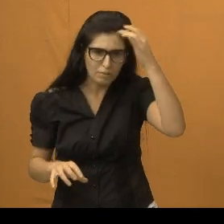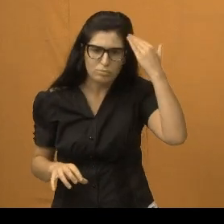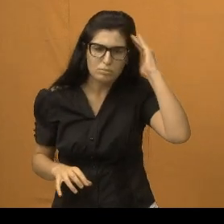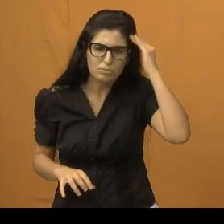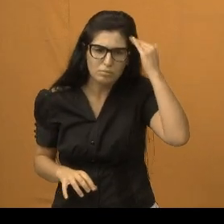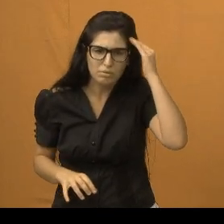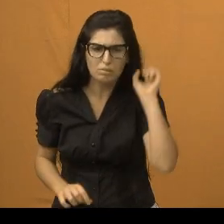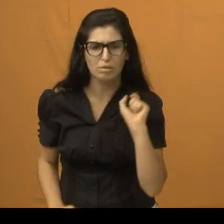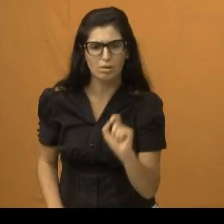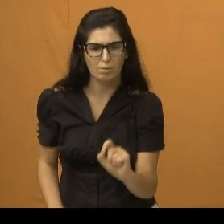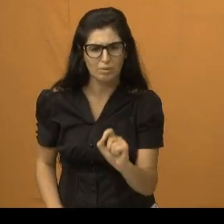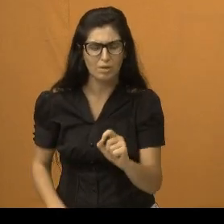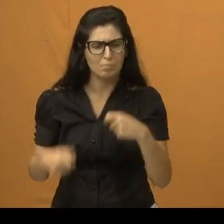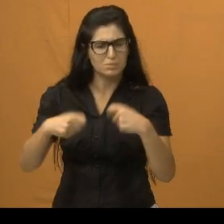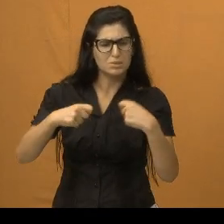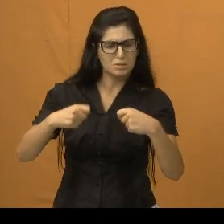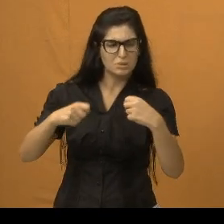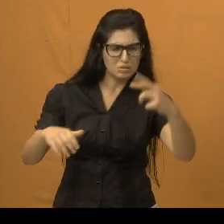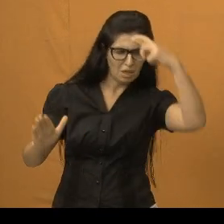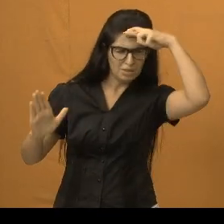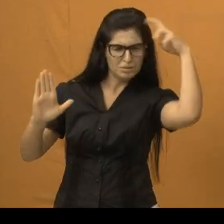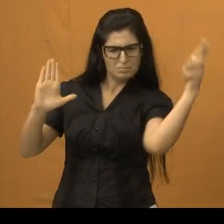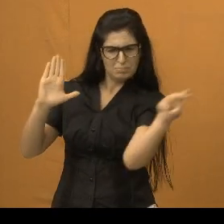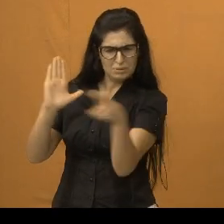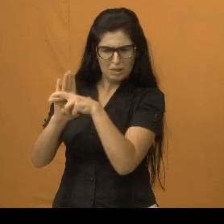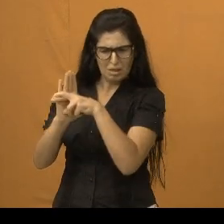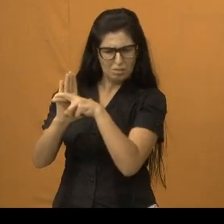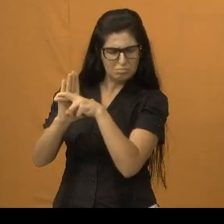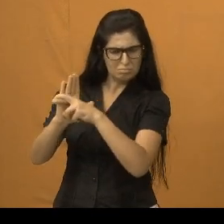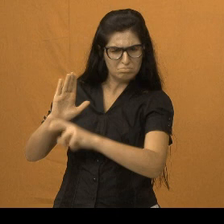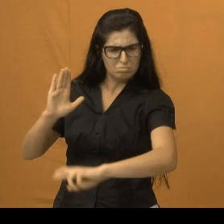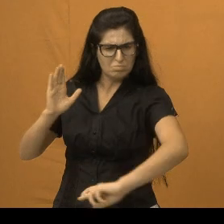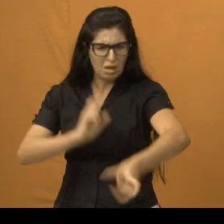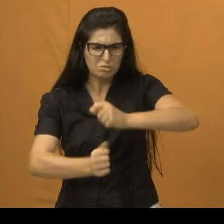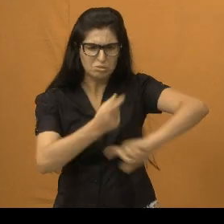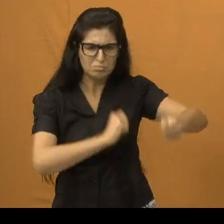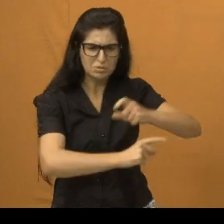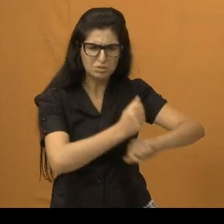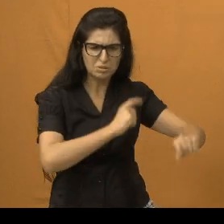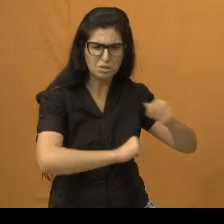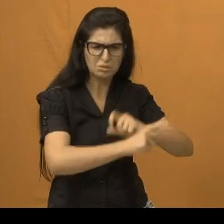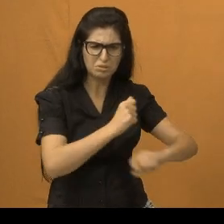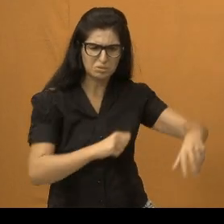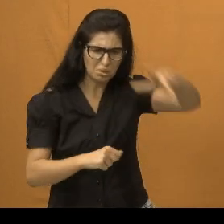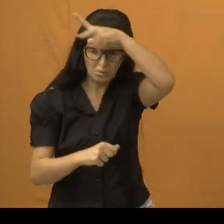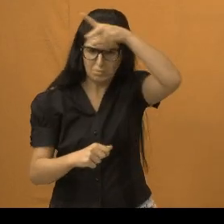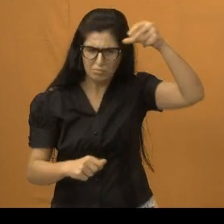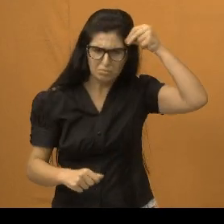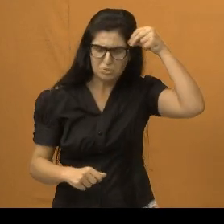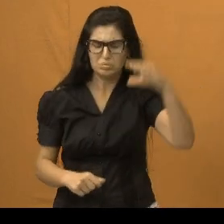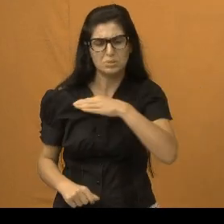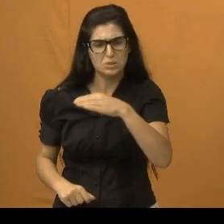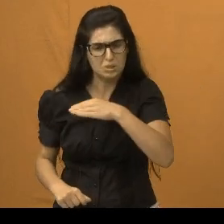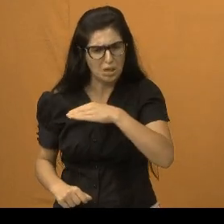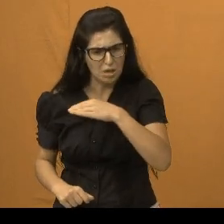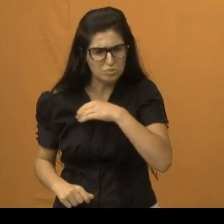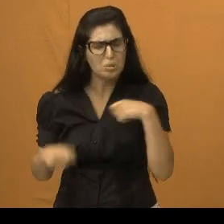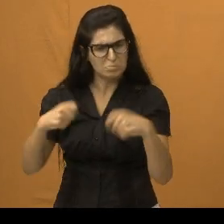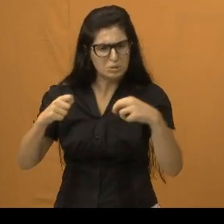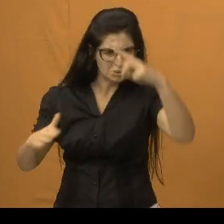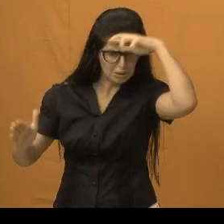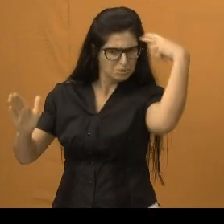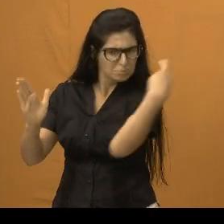percentuais devem ser respeitados dentro do processo da administração pública municipal. Podemos perceber que o